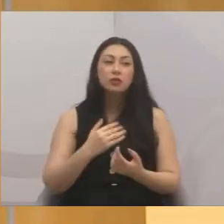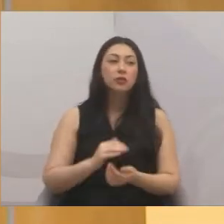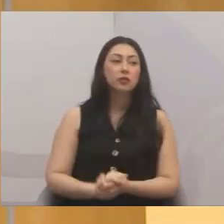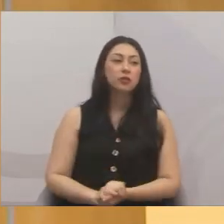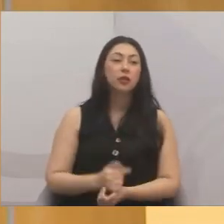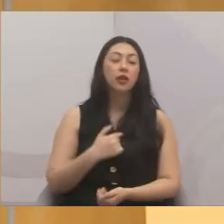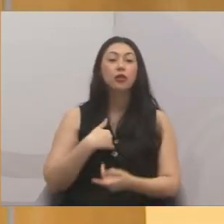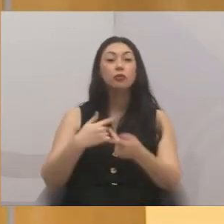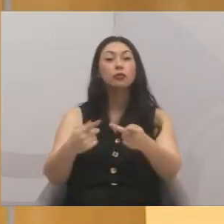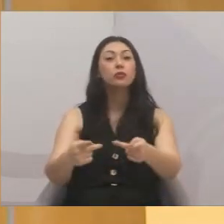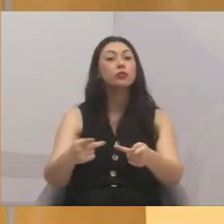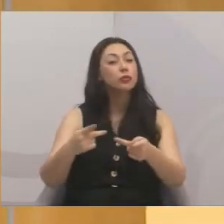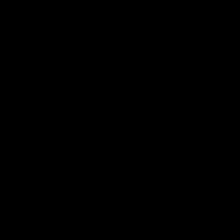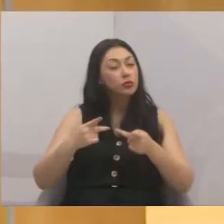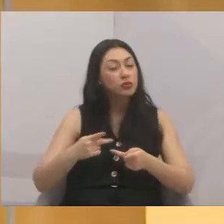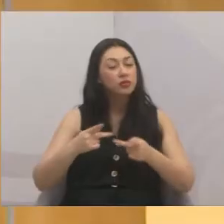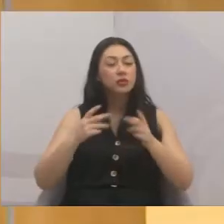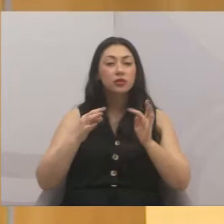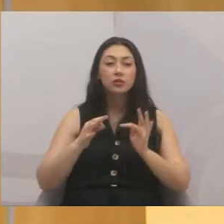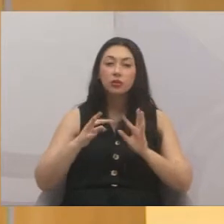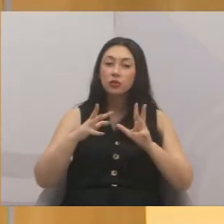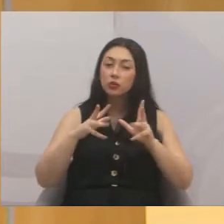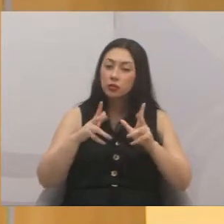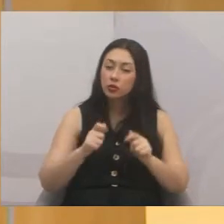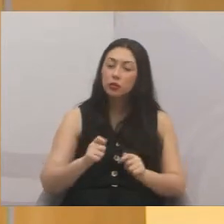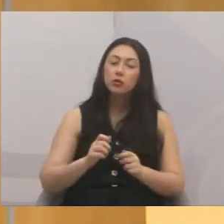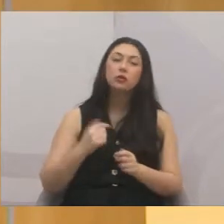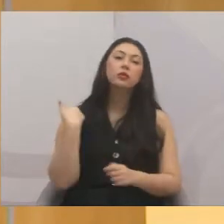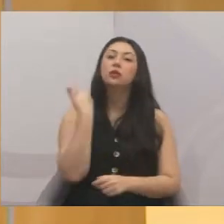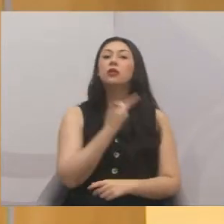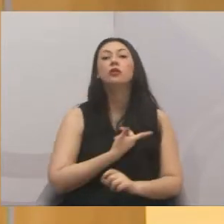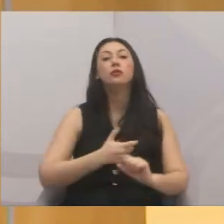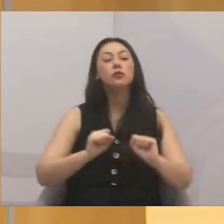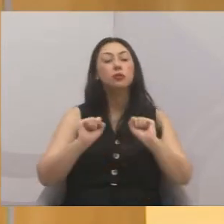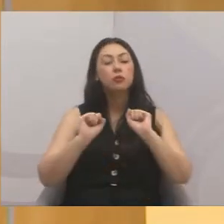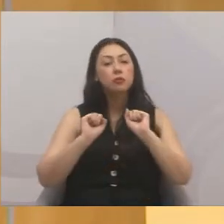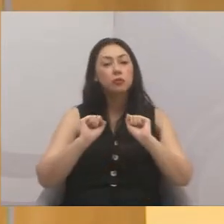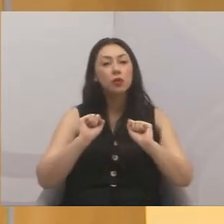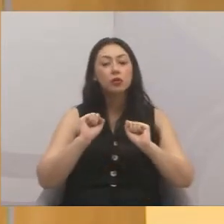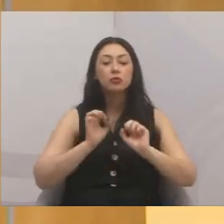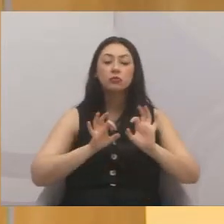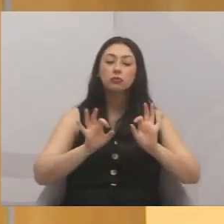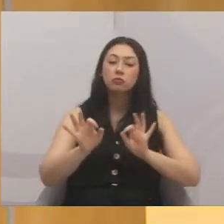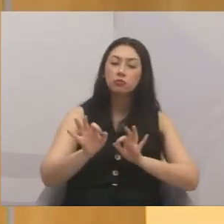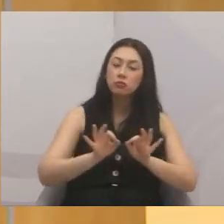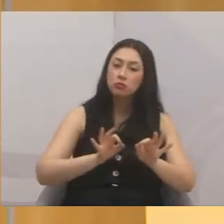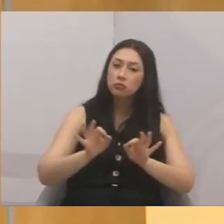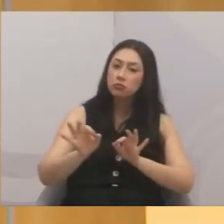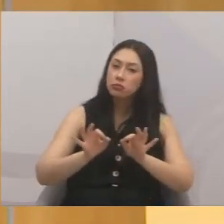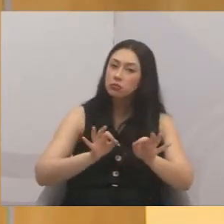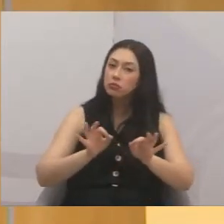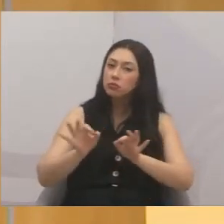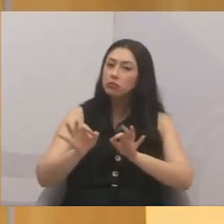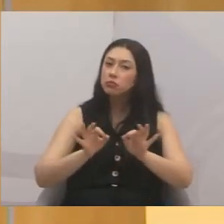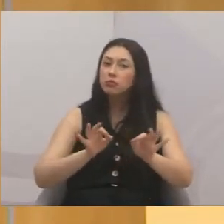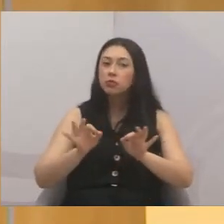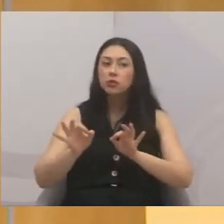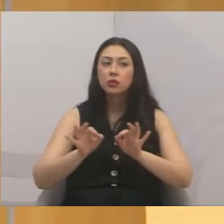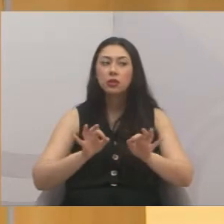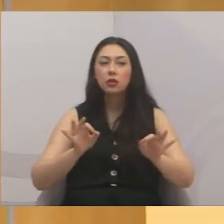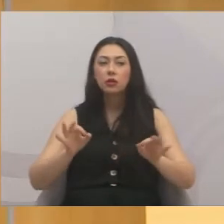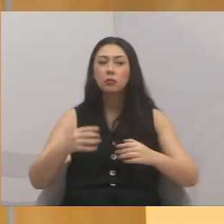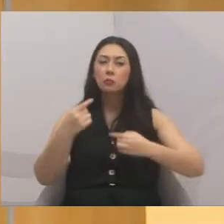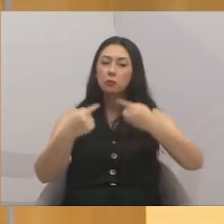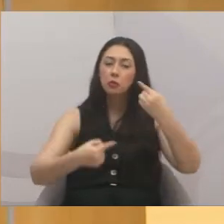eu convido a todos para que a gente possa construir de forma integral